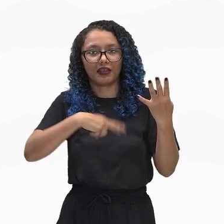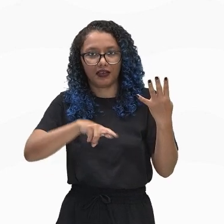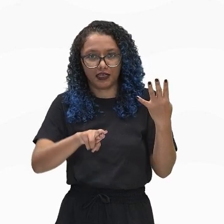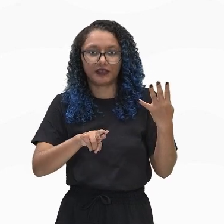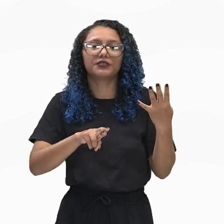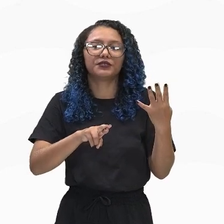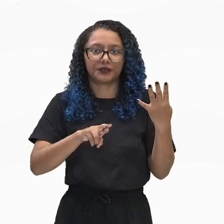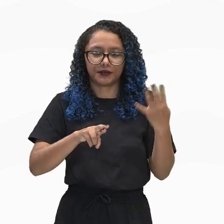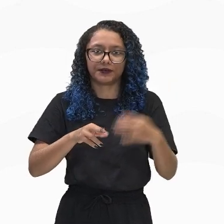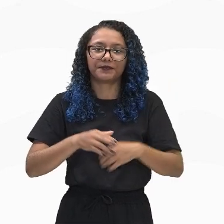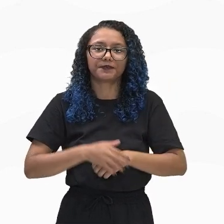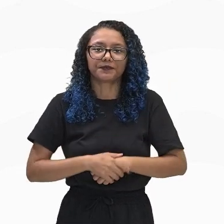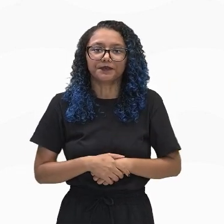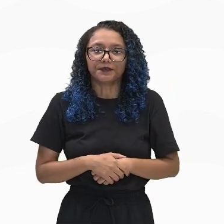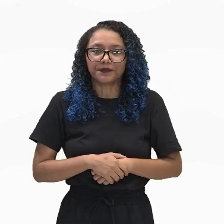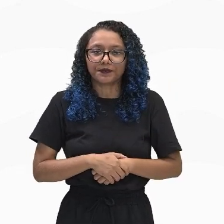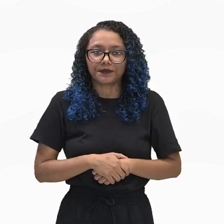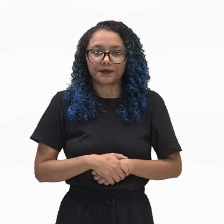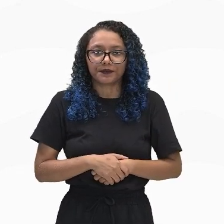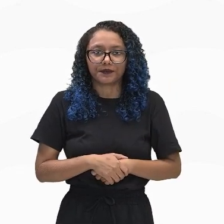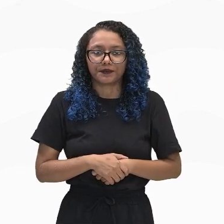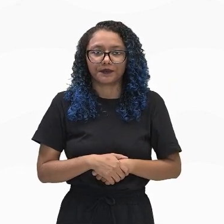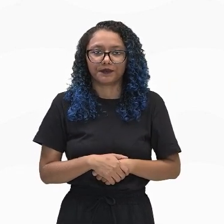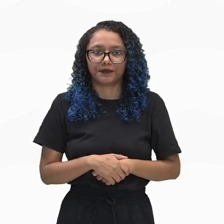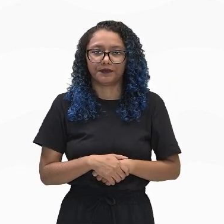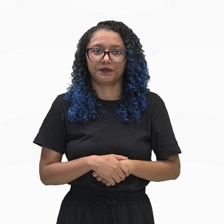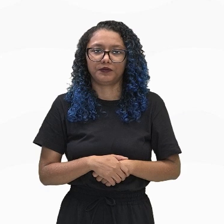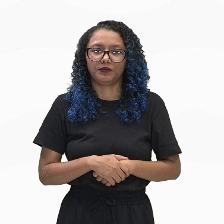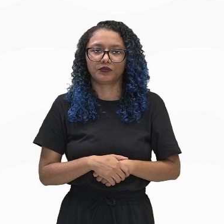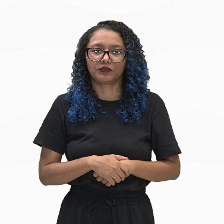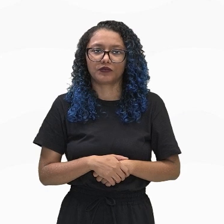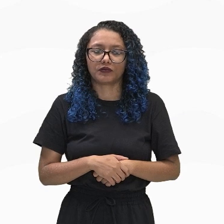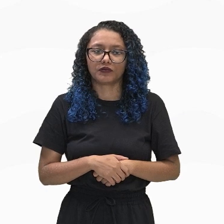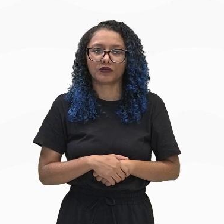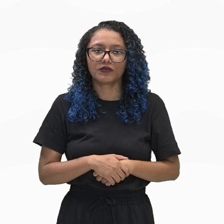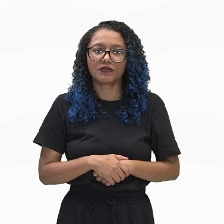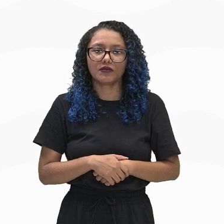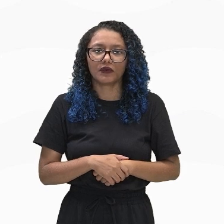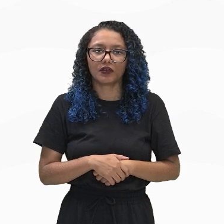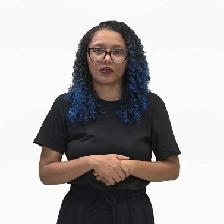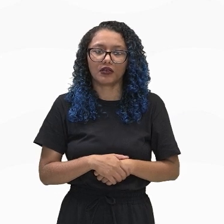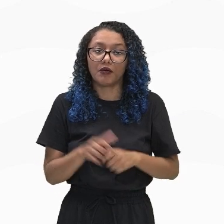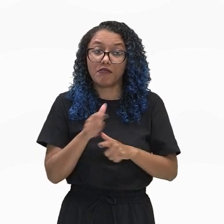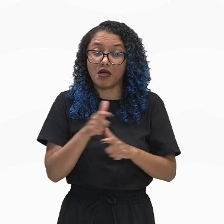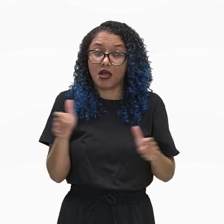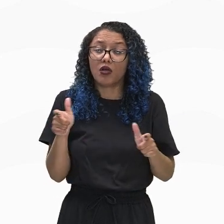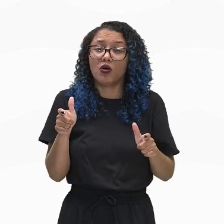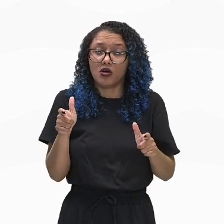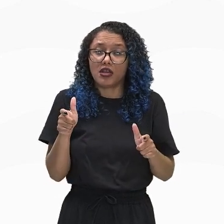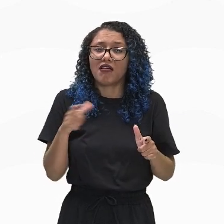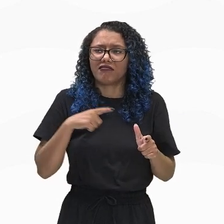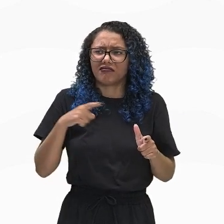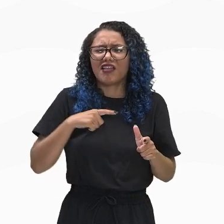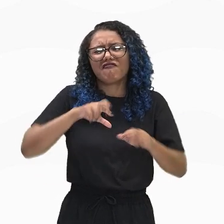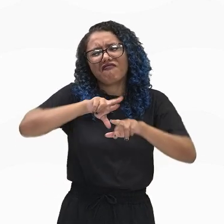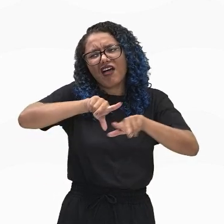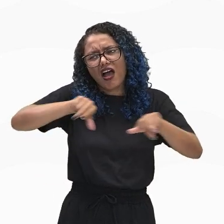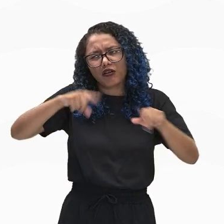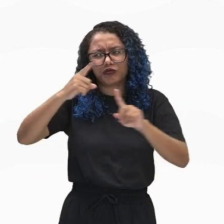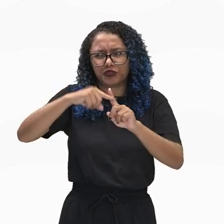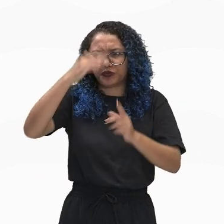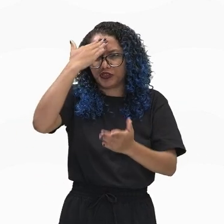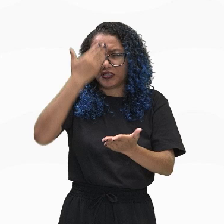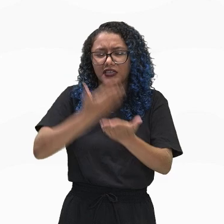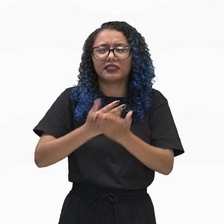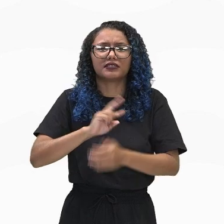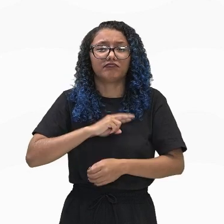religiosas, né? Então, na maioria das religiões, você encontrará diversos tipos de crença. E, infelizmente,